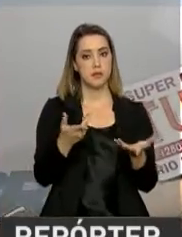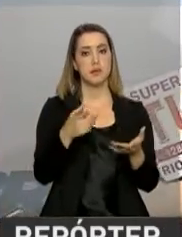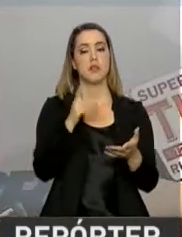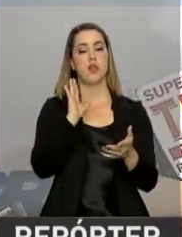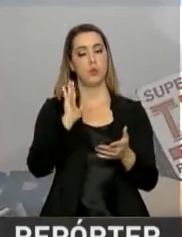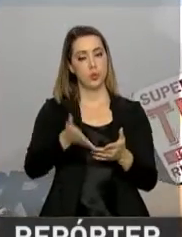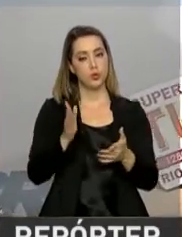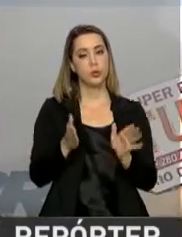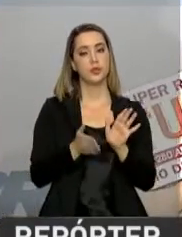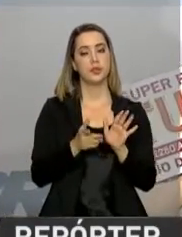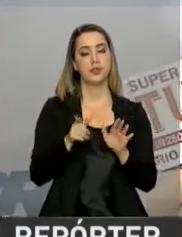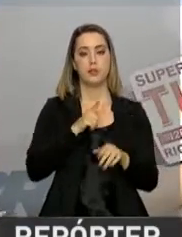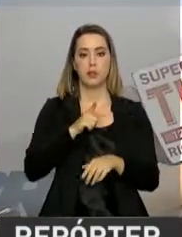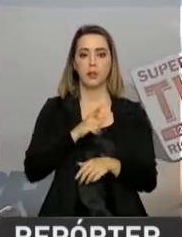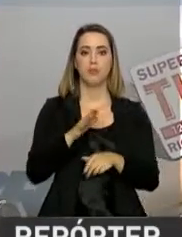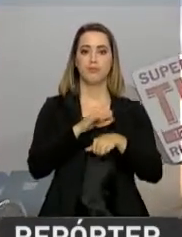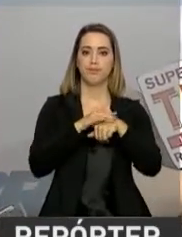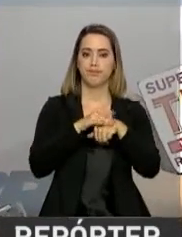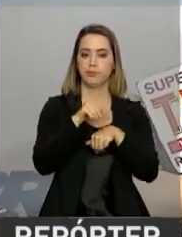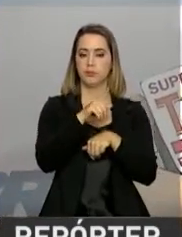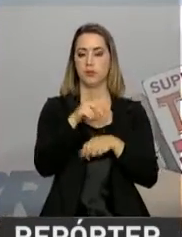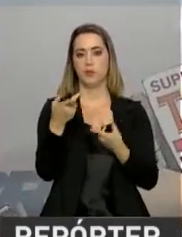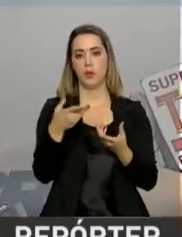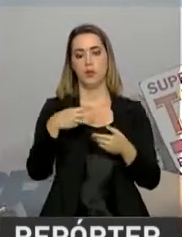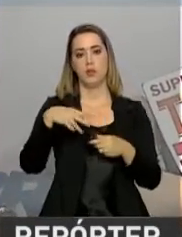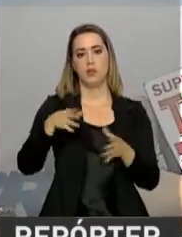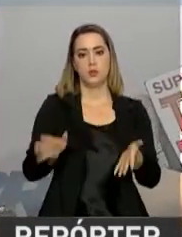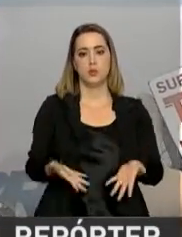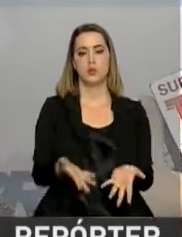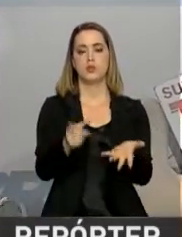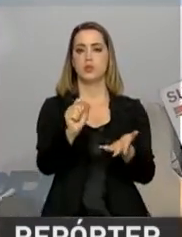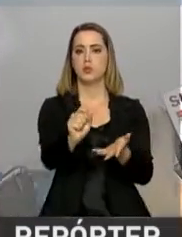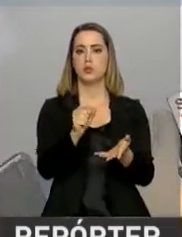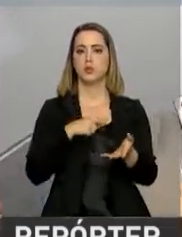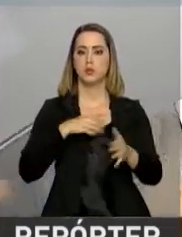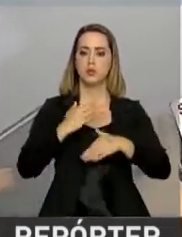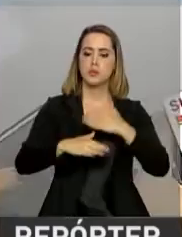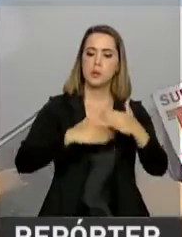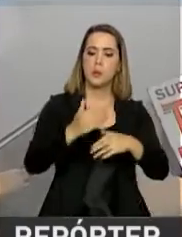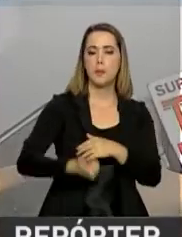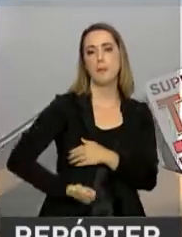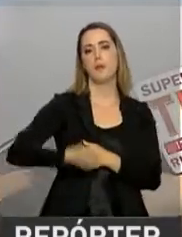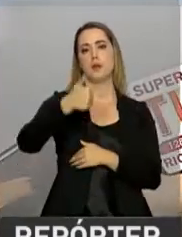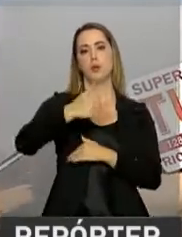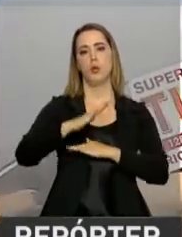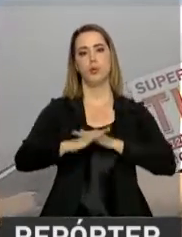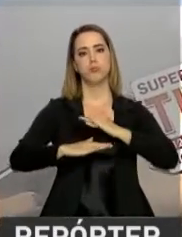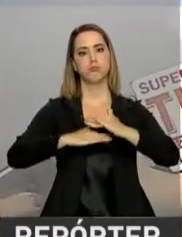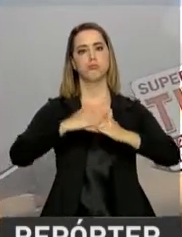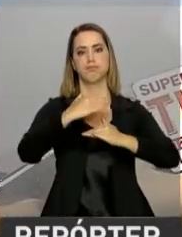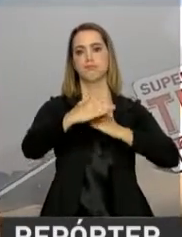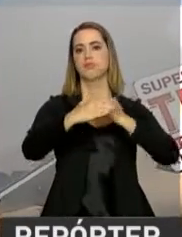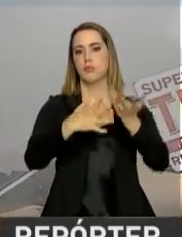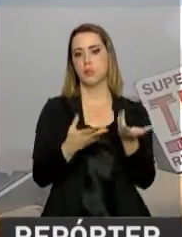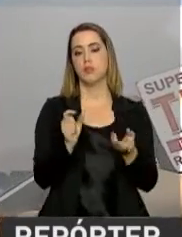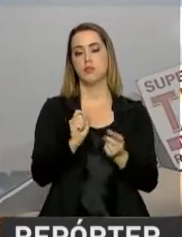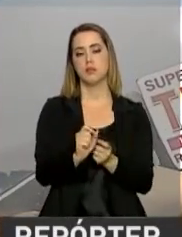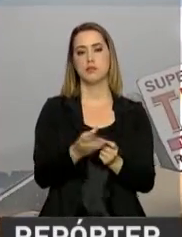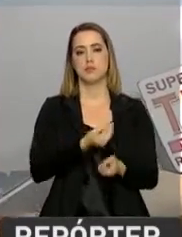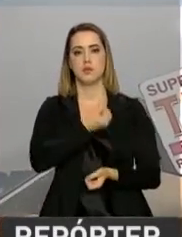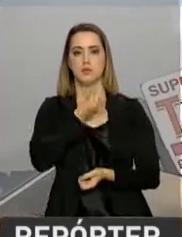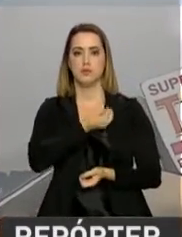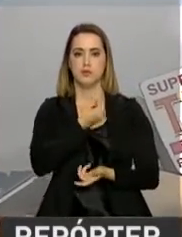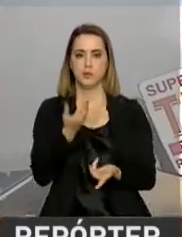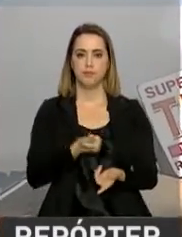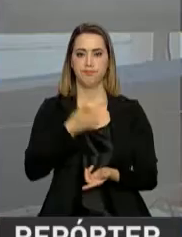que já apresentaram microcefalia, com estimulação precoce, que é a melhor maneira de fazer com que elas tenham uma